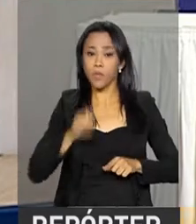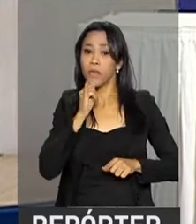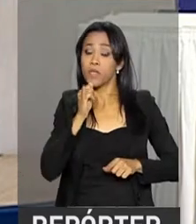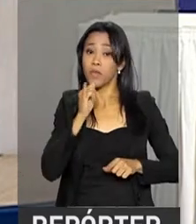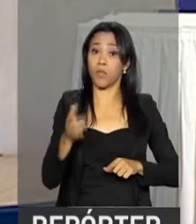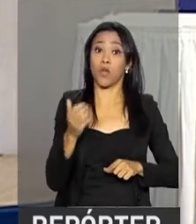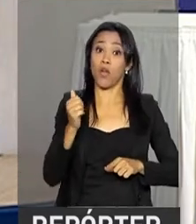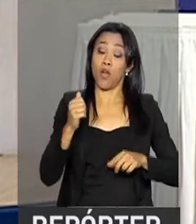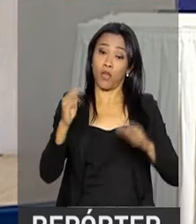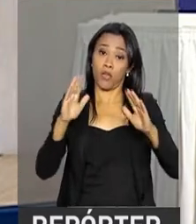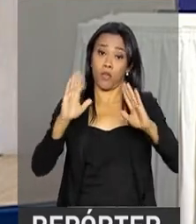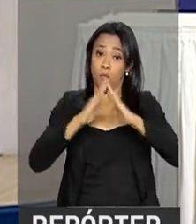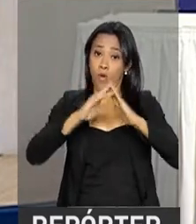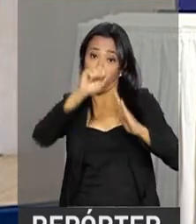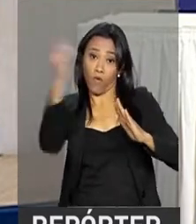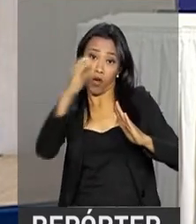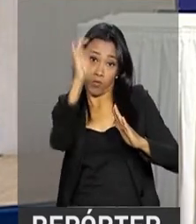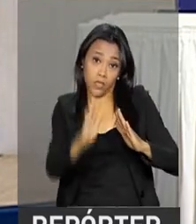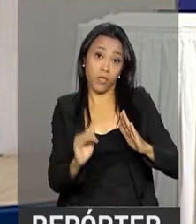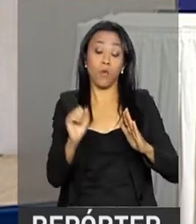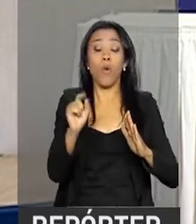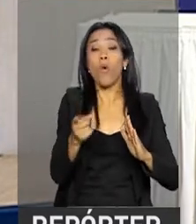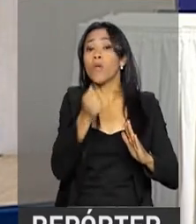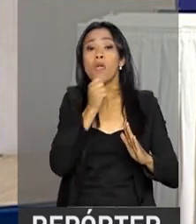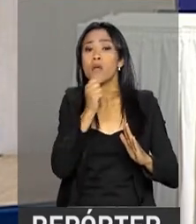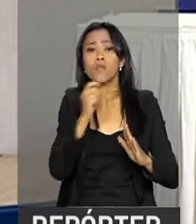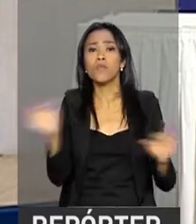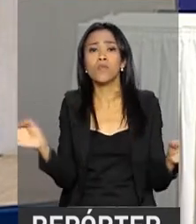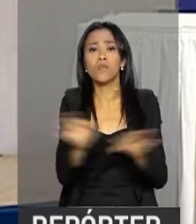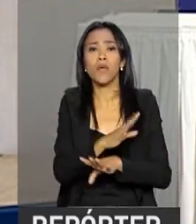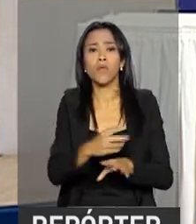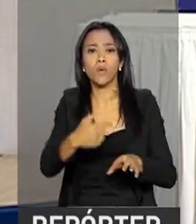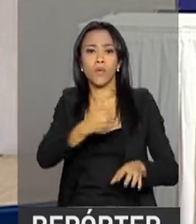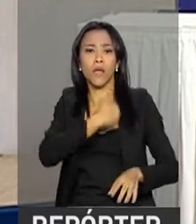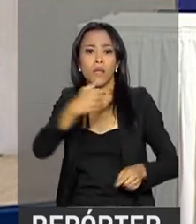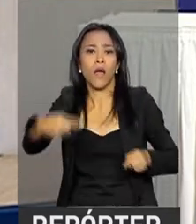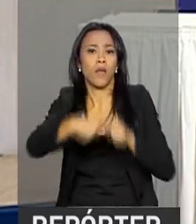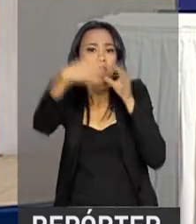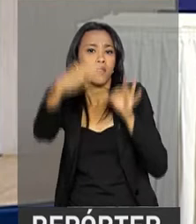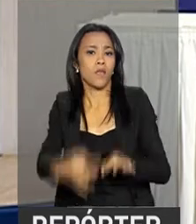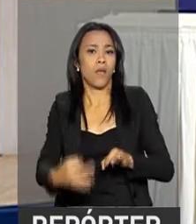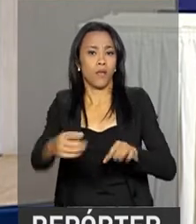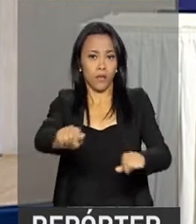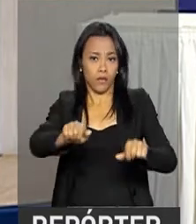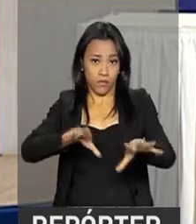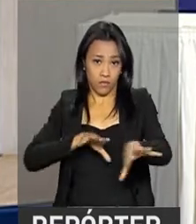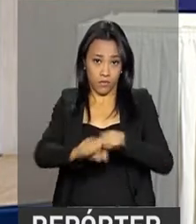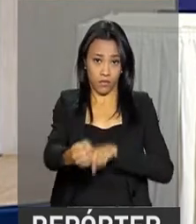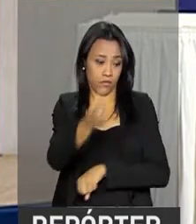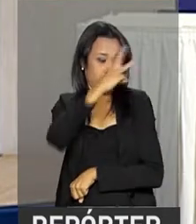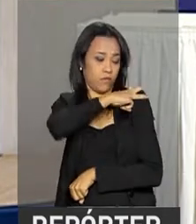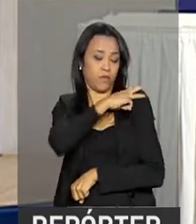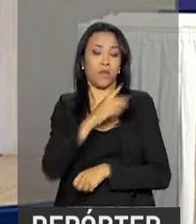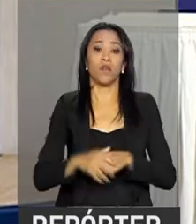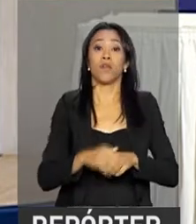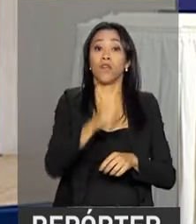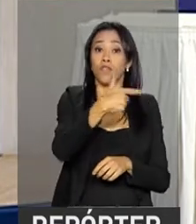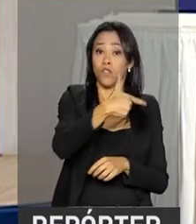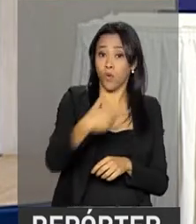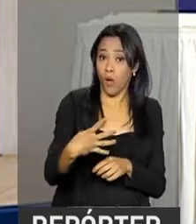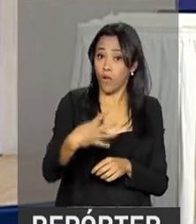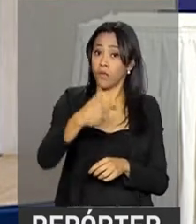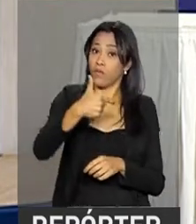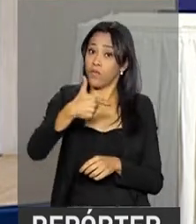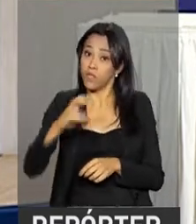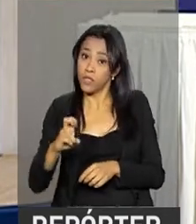esse ano a prova vai ser aplicada em 4 etapas no dia 22 de outubro para residentes no brasil nos dias 24 e 25